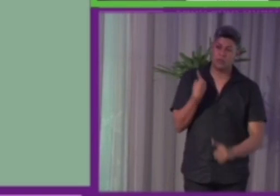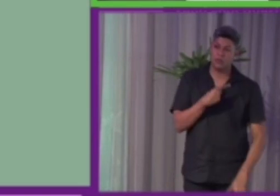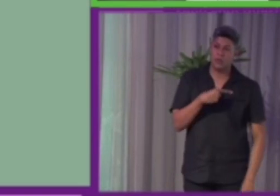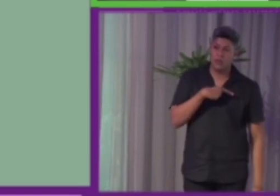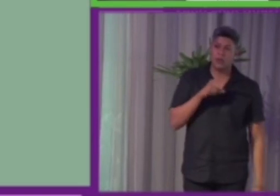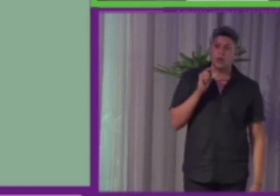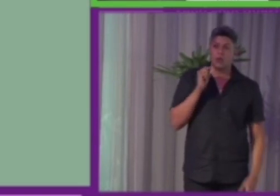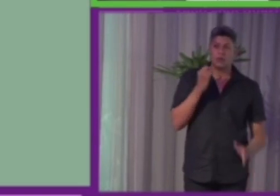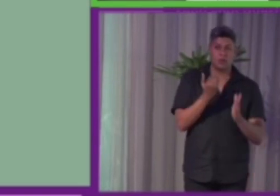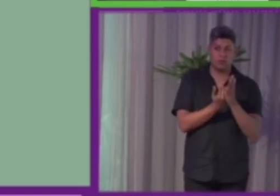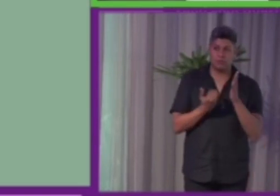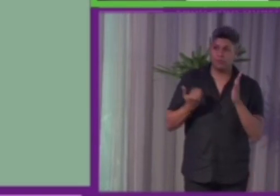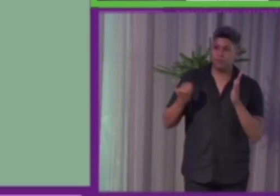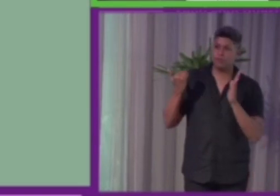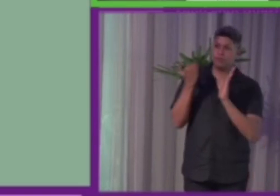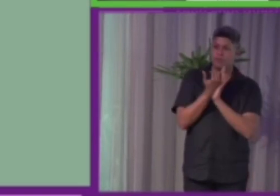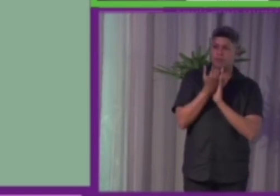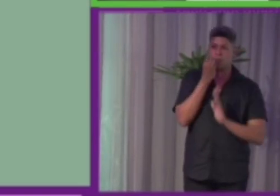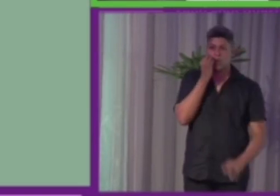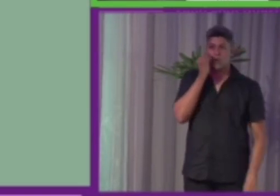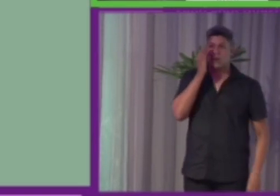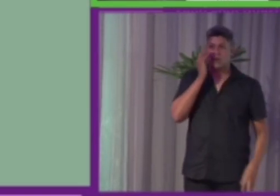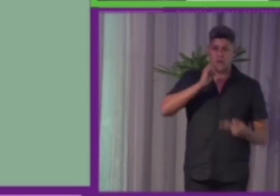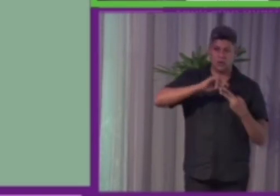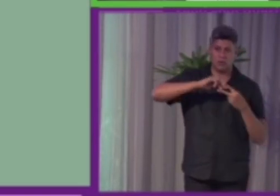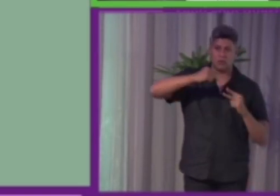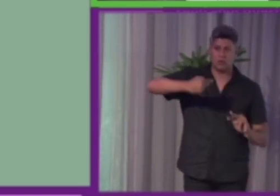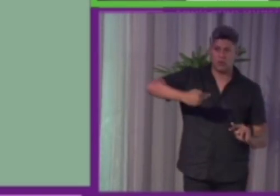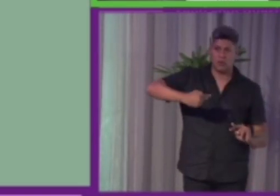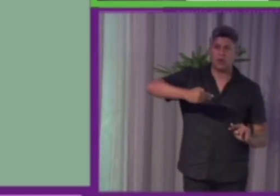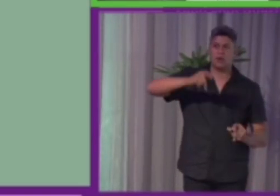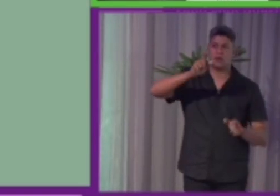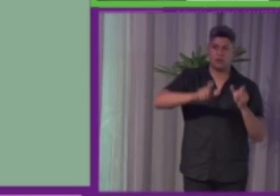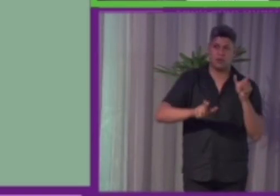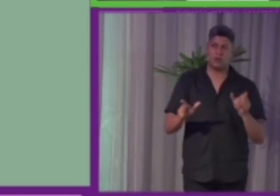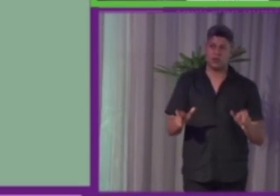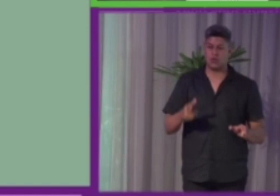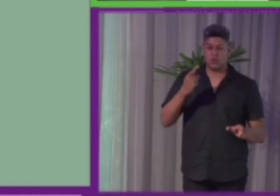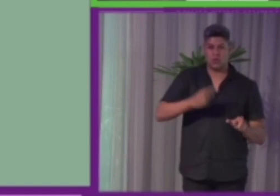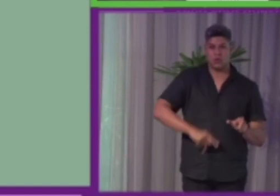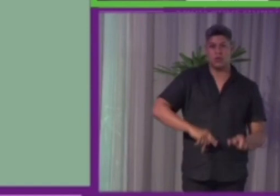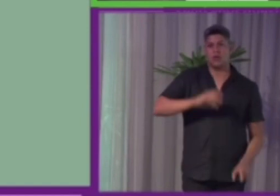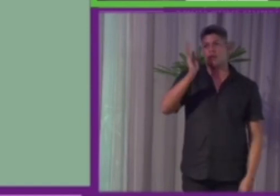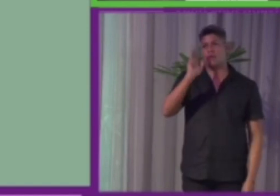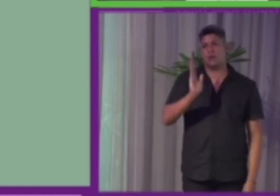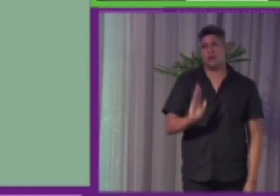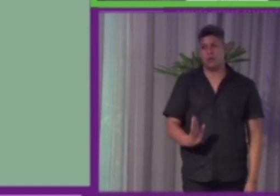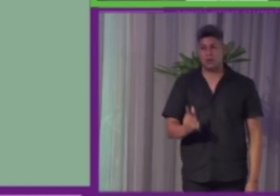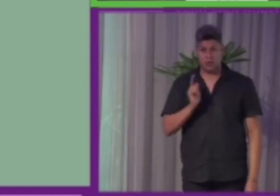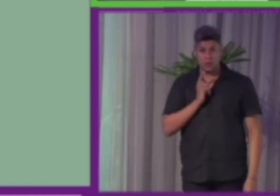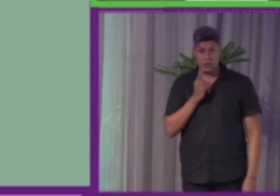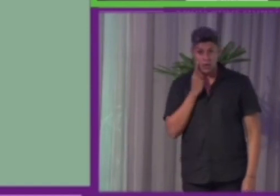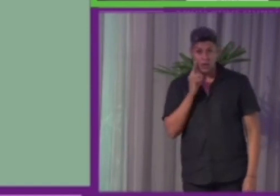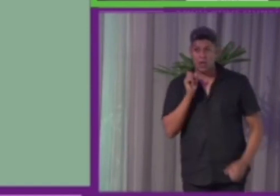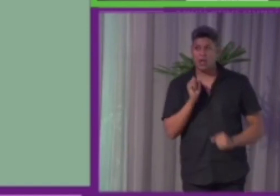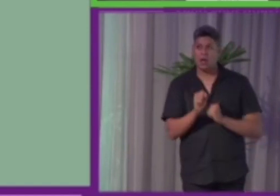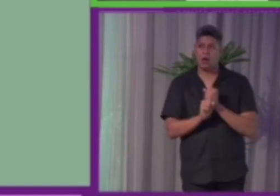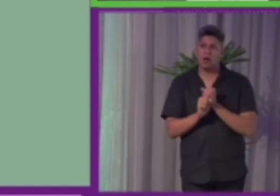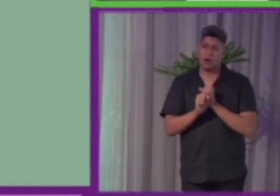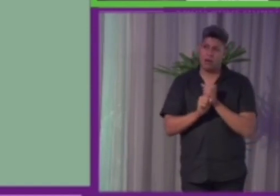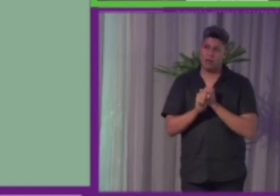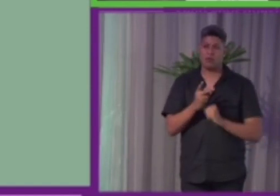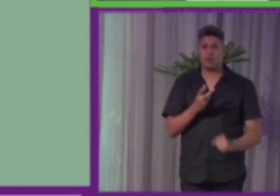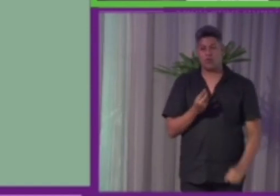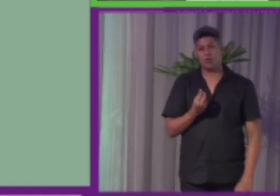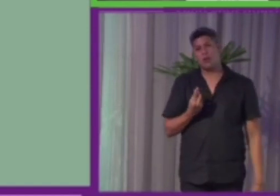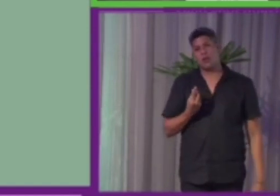grande salto no conhecimento de genética das pessoas com fibrose cística no Brasil. Então, para vocês terem uma ideia, em 2015, menos